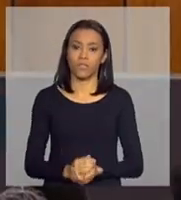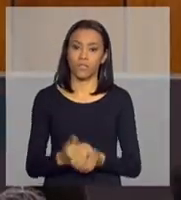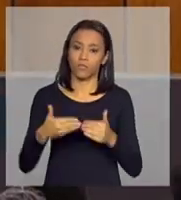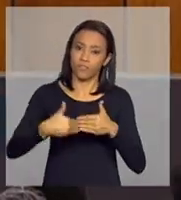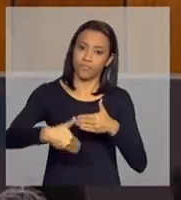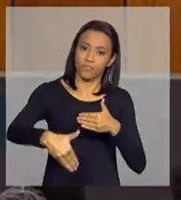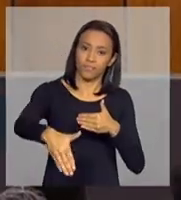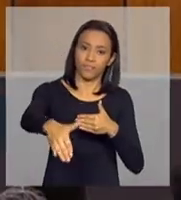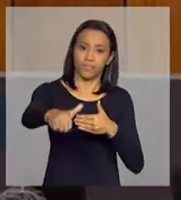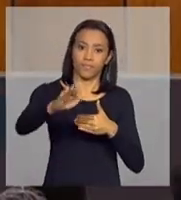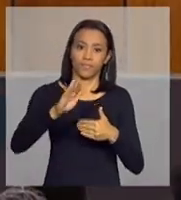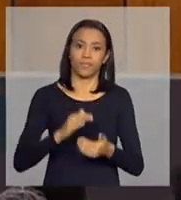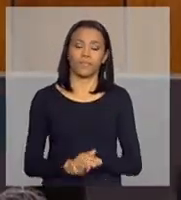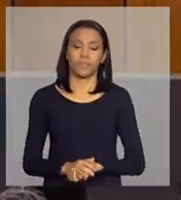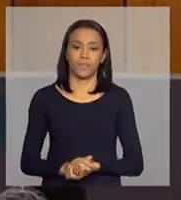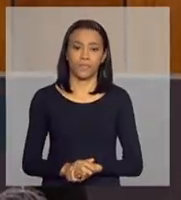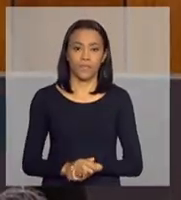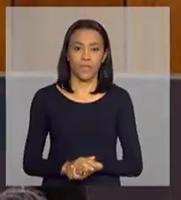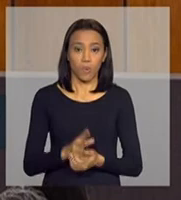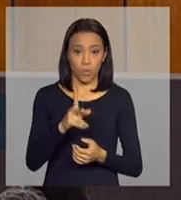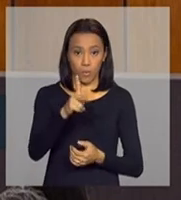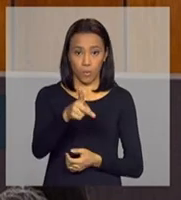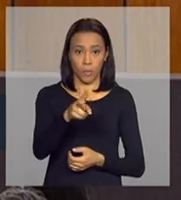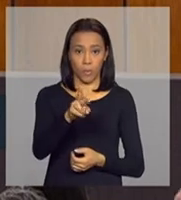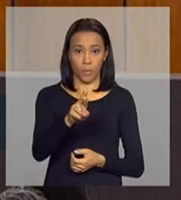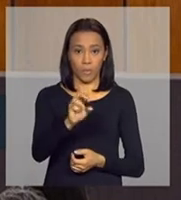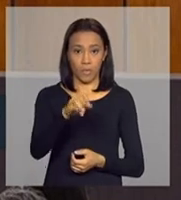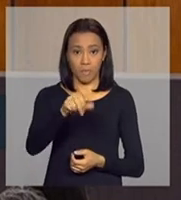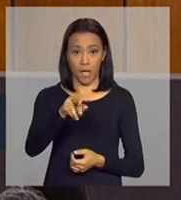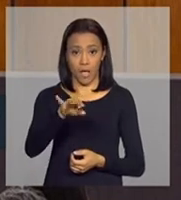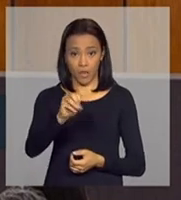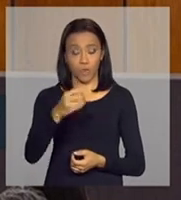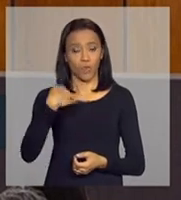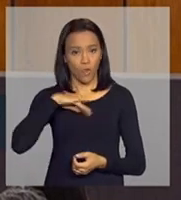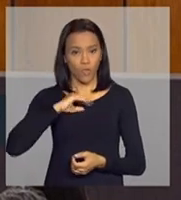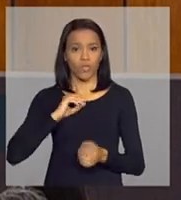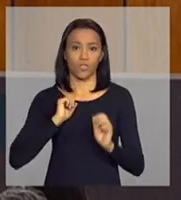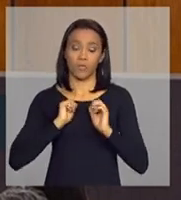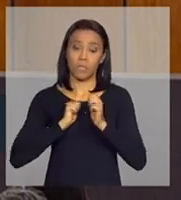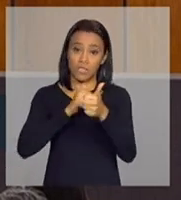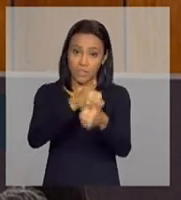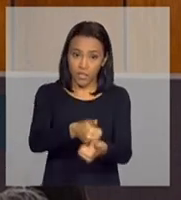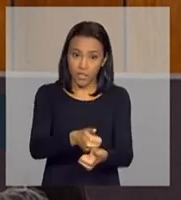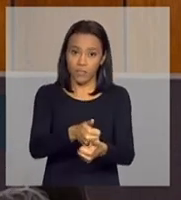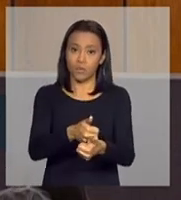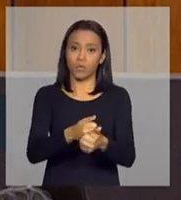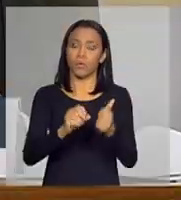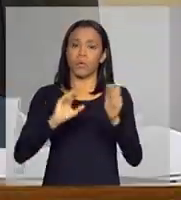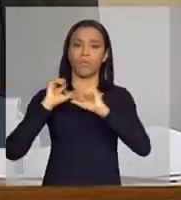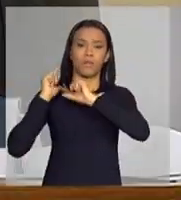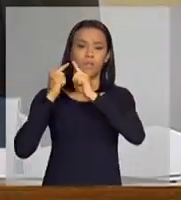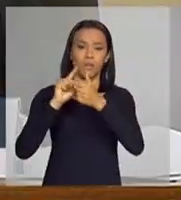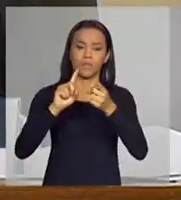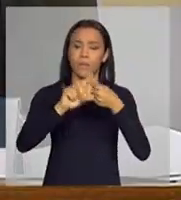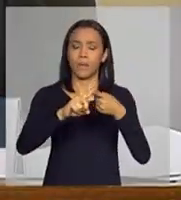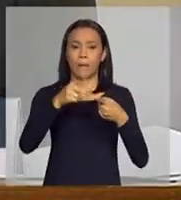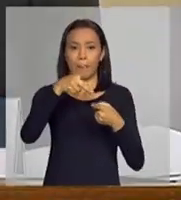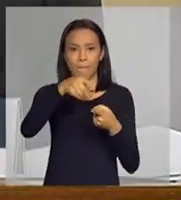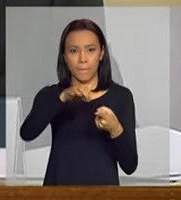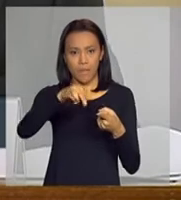o primário que que nós temos Estamos seguindo exatamente a tradição de primário as contas estão